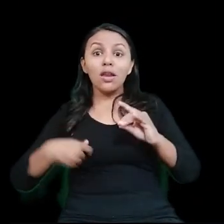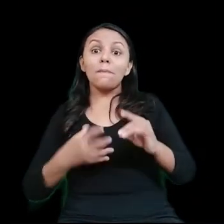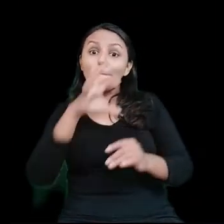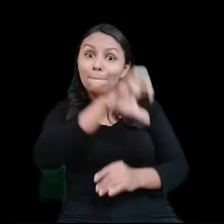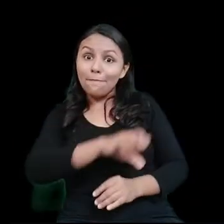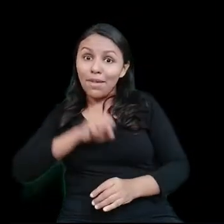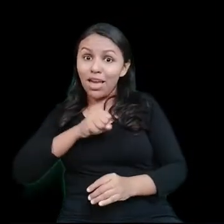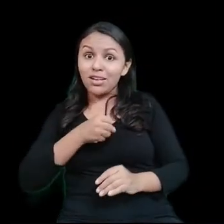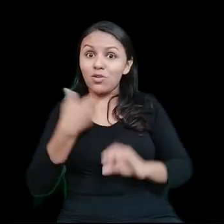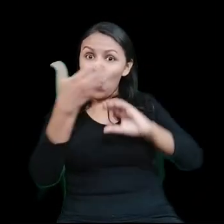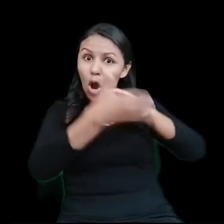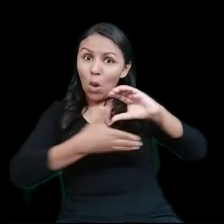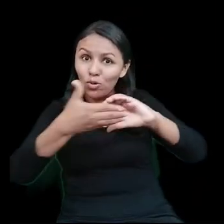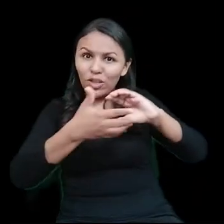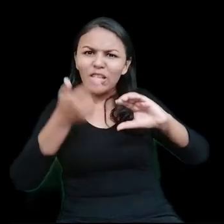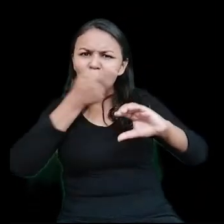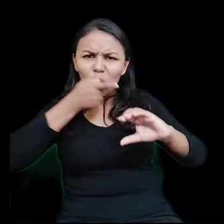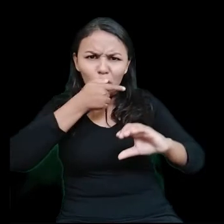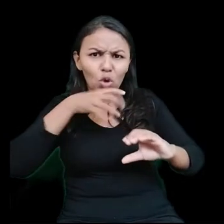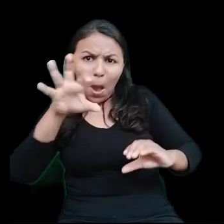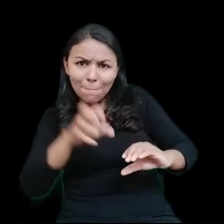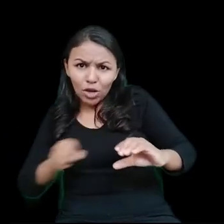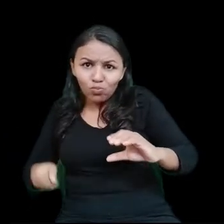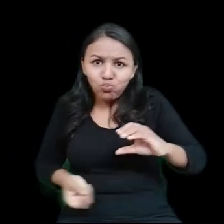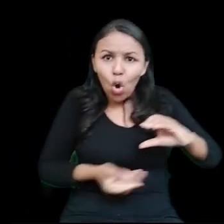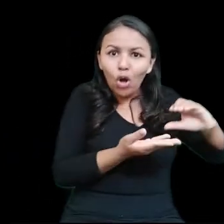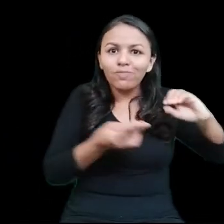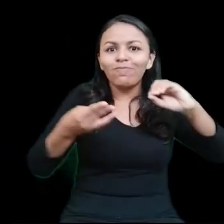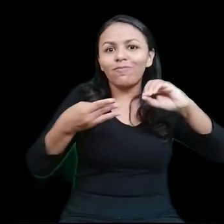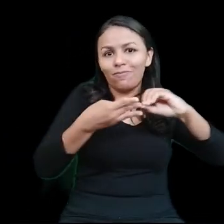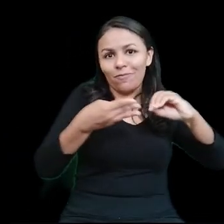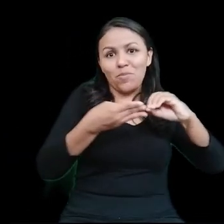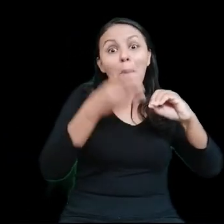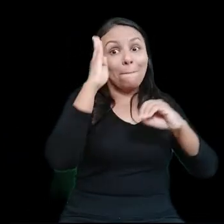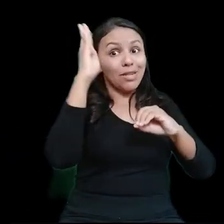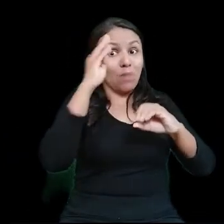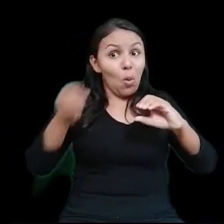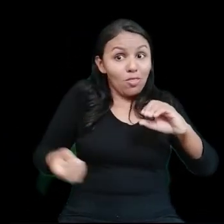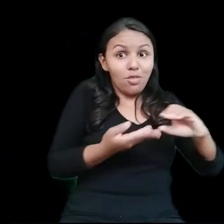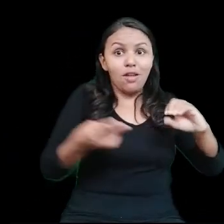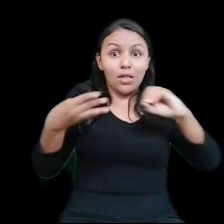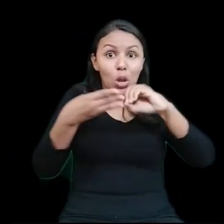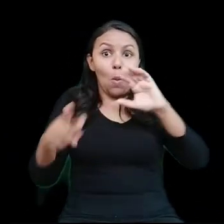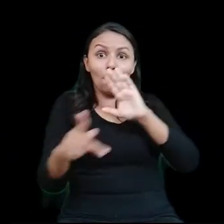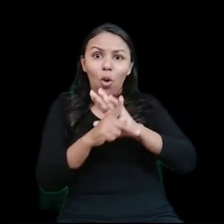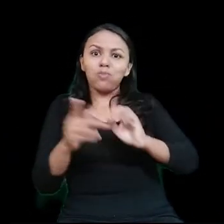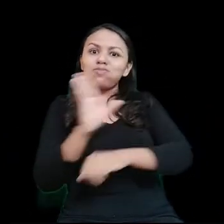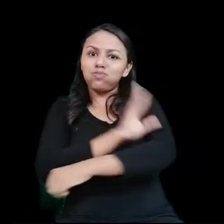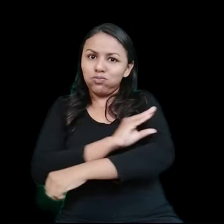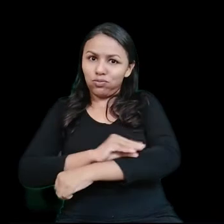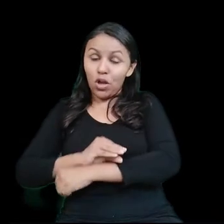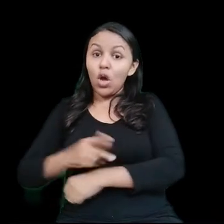que é a glicose circulante, para dentro da célula, principalmente a célula muscular. A insulina é